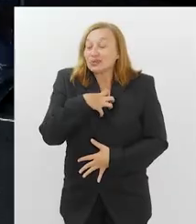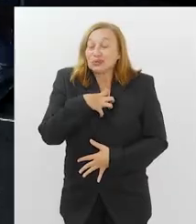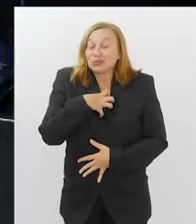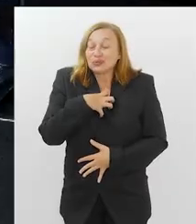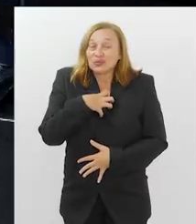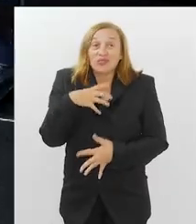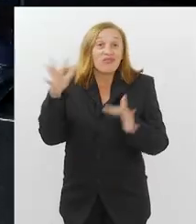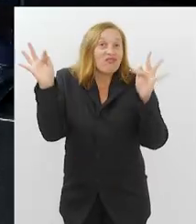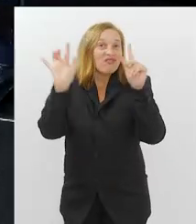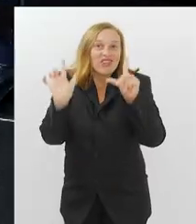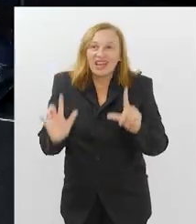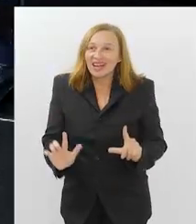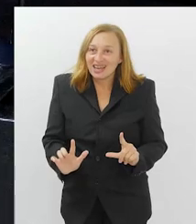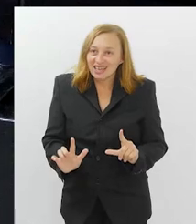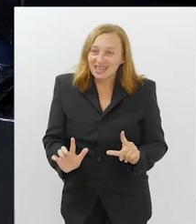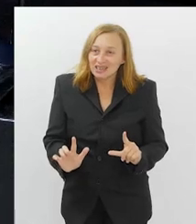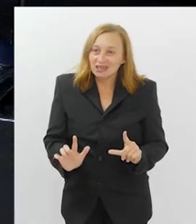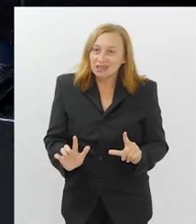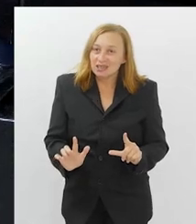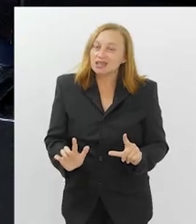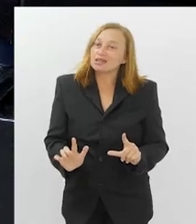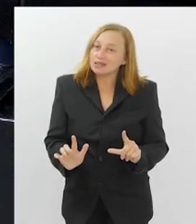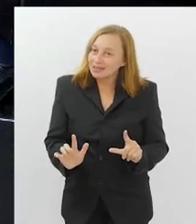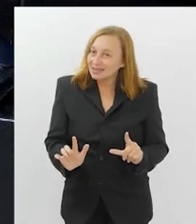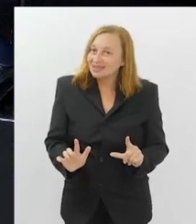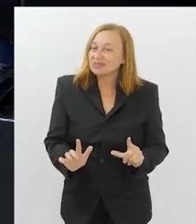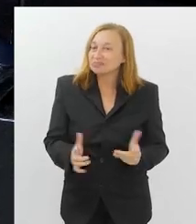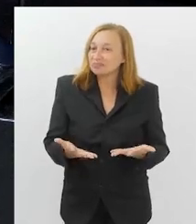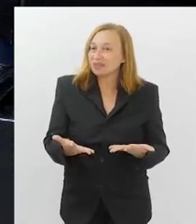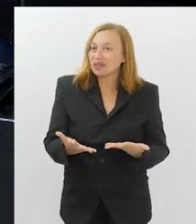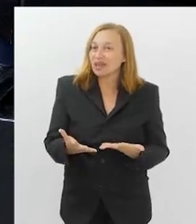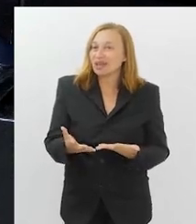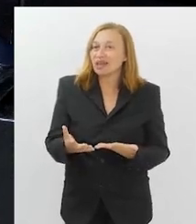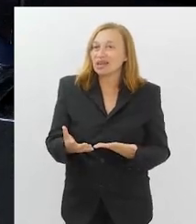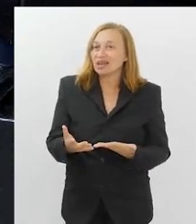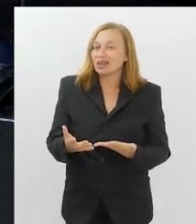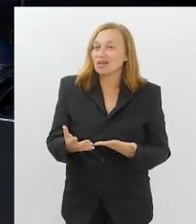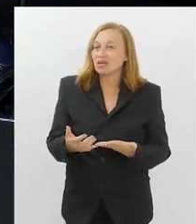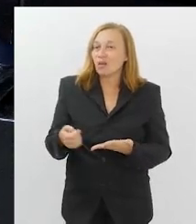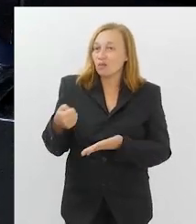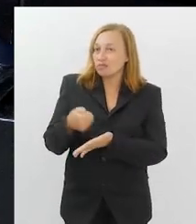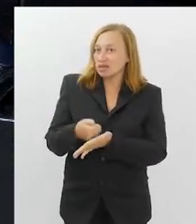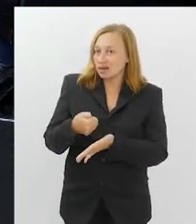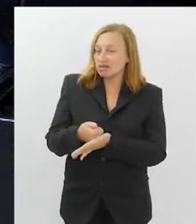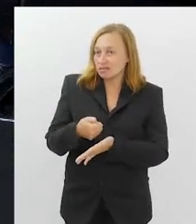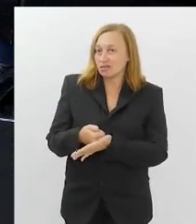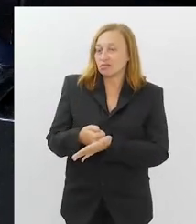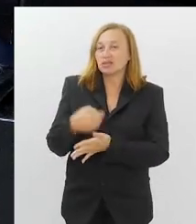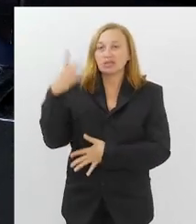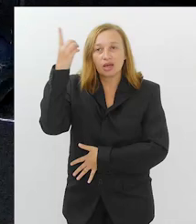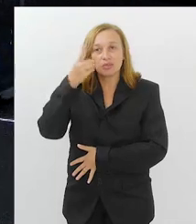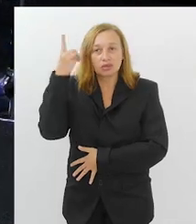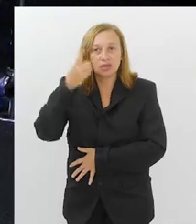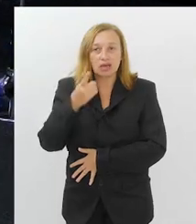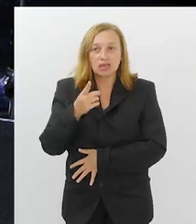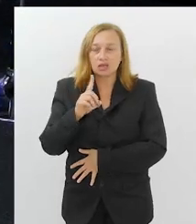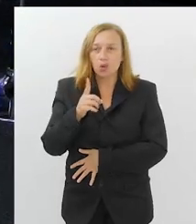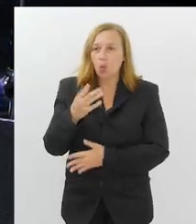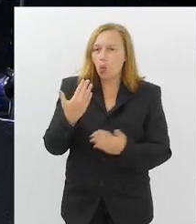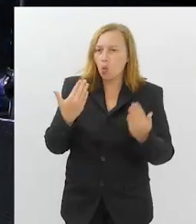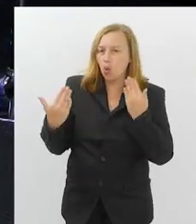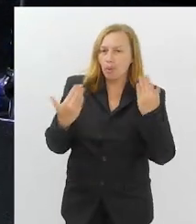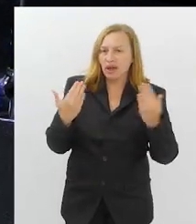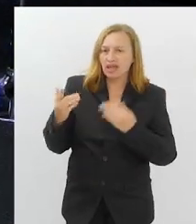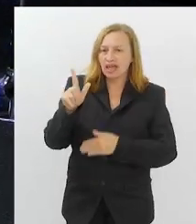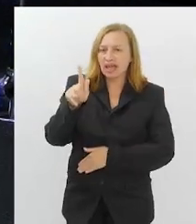sinto muito assim feliz e com o dever, deputada, de ser, não